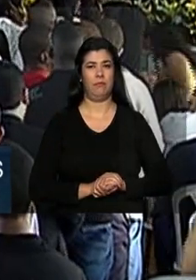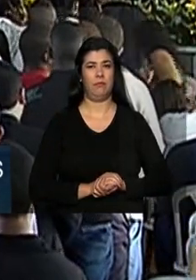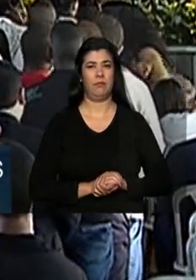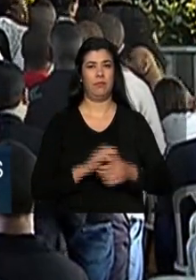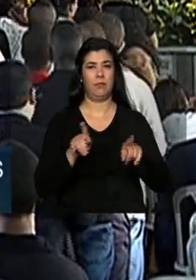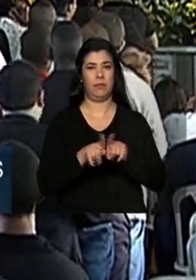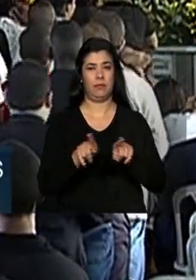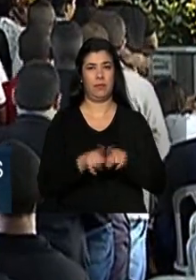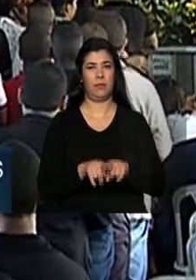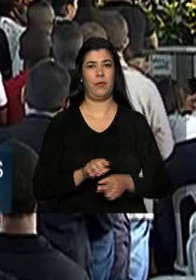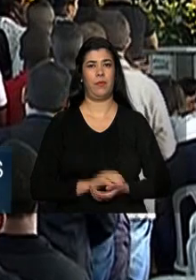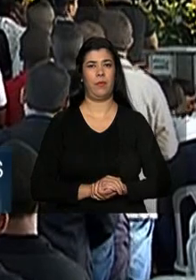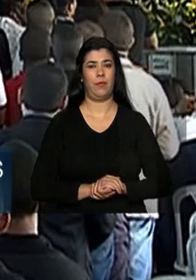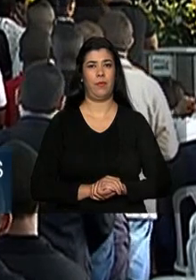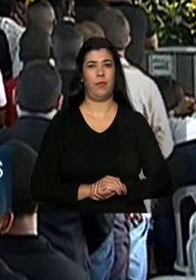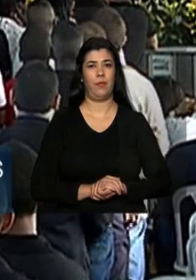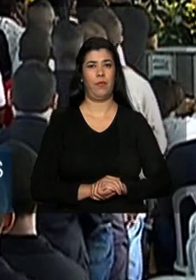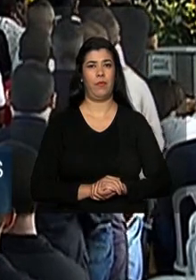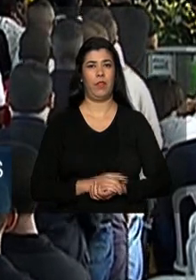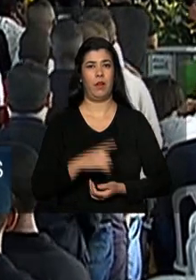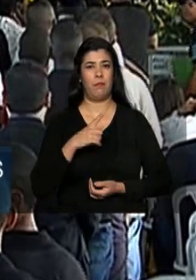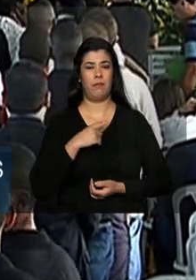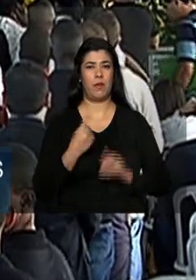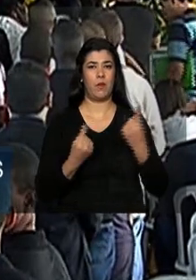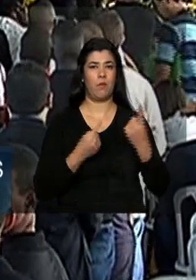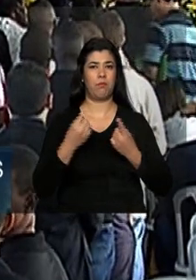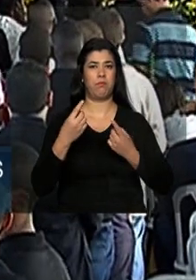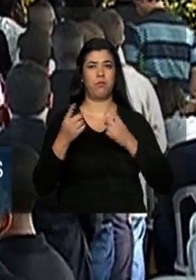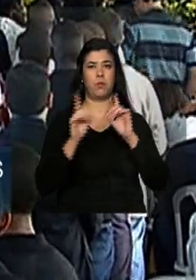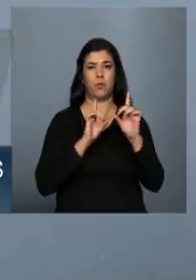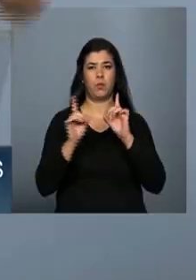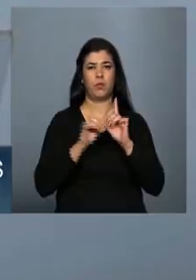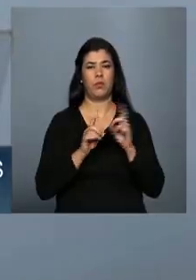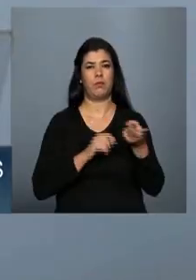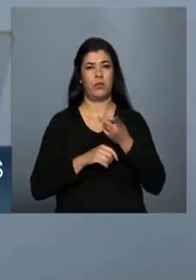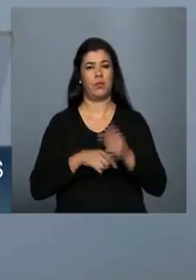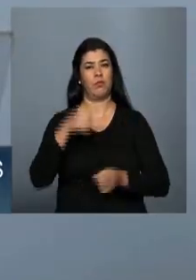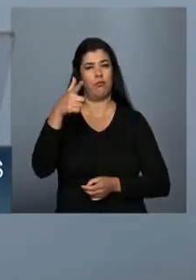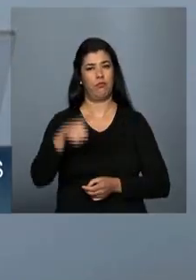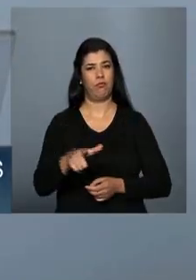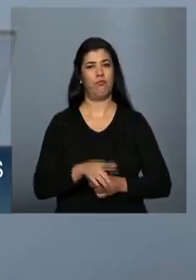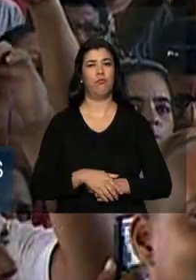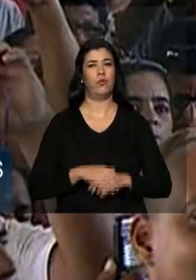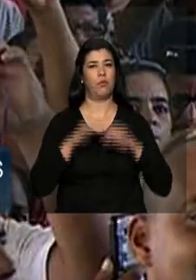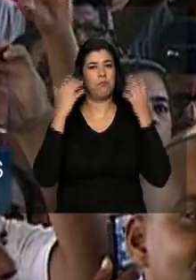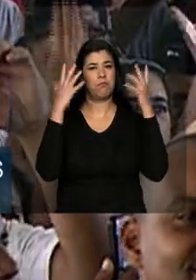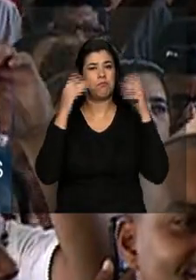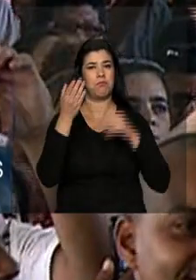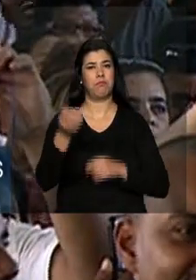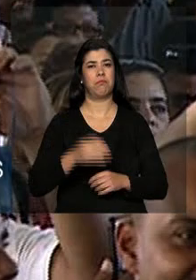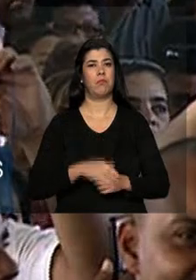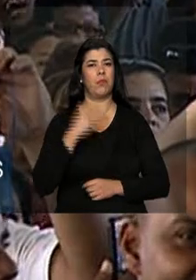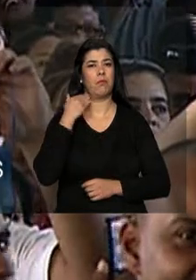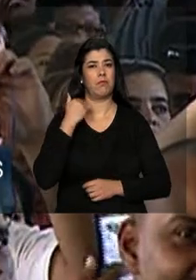O Joaquim Levy corta e a Miriam Belchior dá um jeito de dar. Mais uma salva de palmas para a Miriam Belchior, para ela ficar feliz